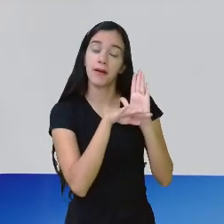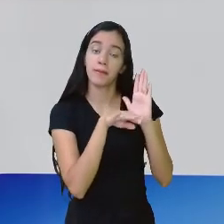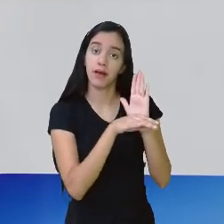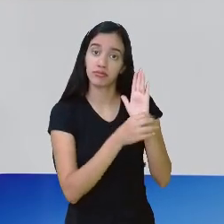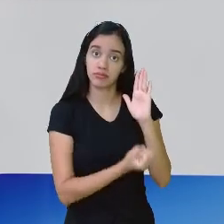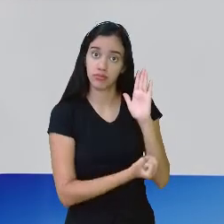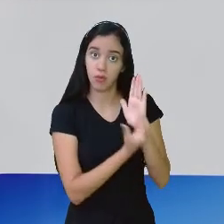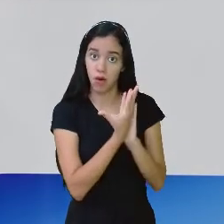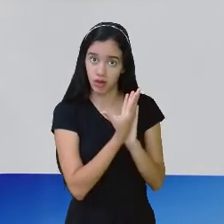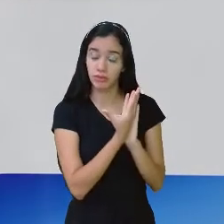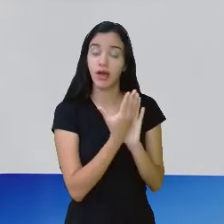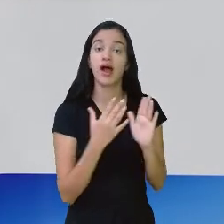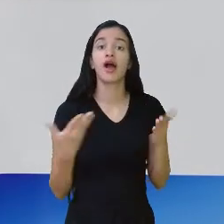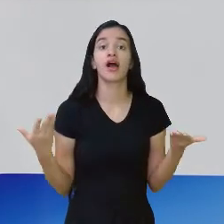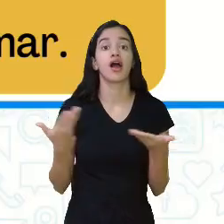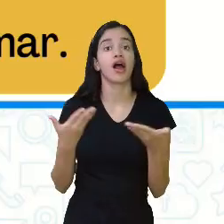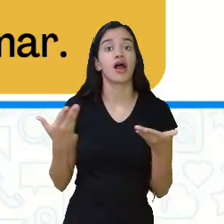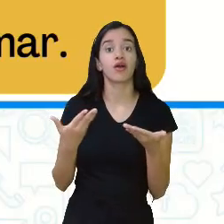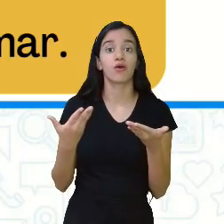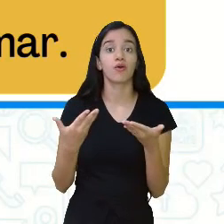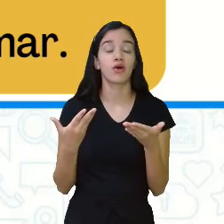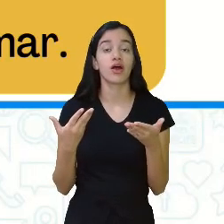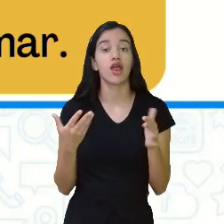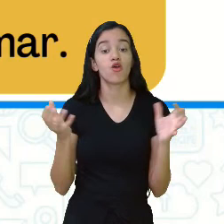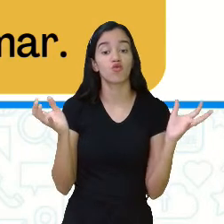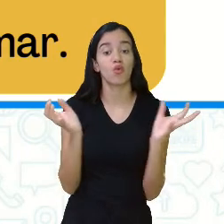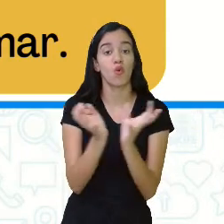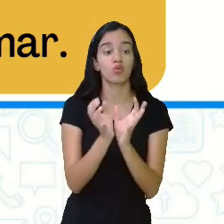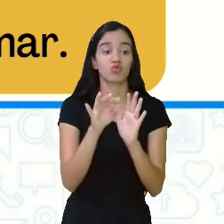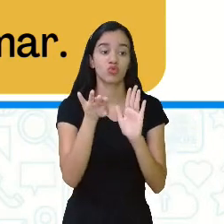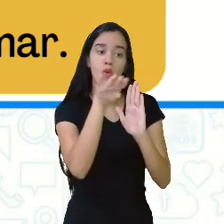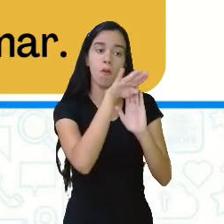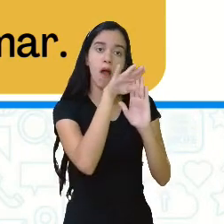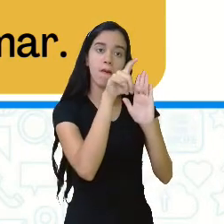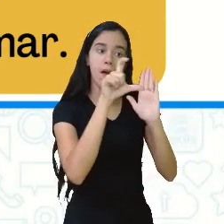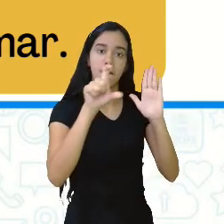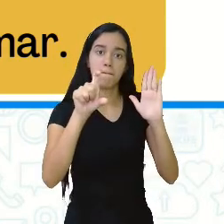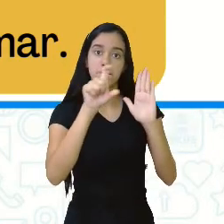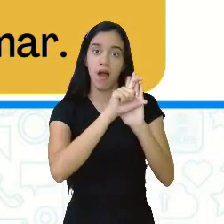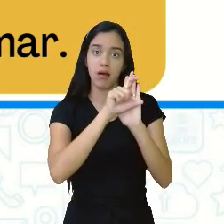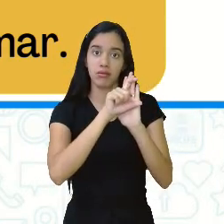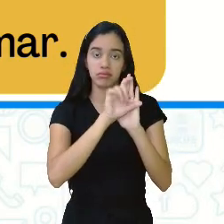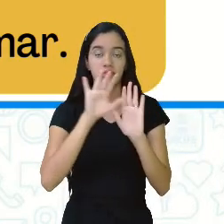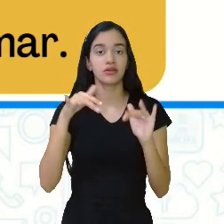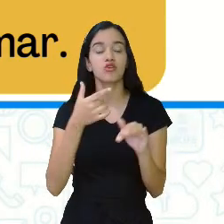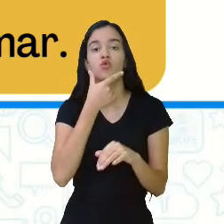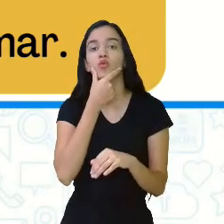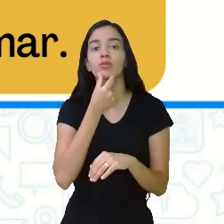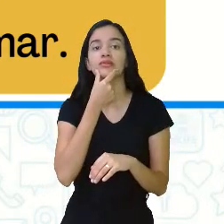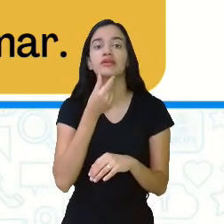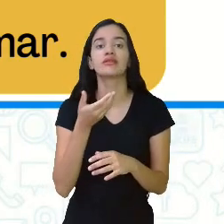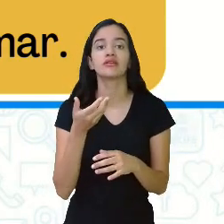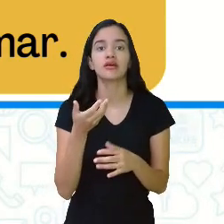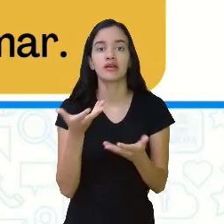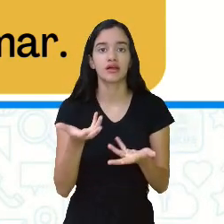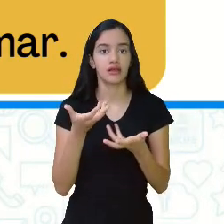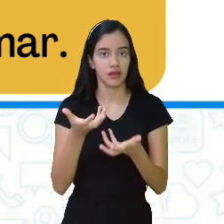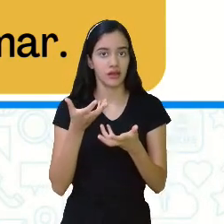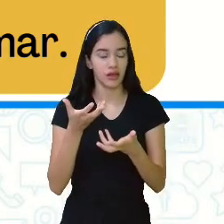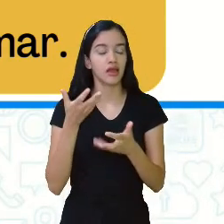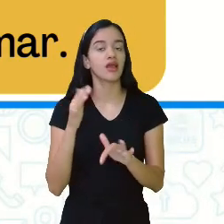tá? Uma estrofe é um conjunto de versos. O menino quer um burrinho que